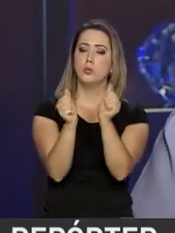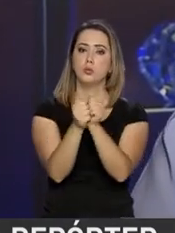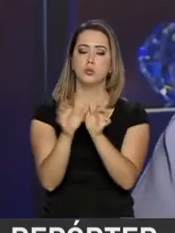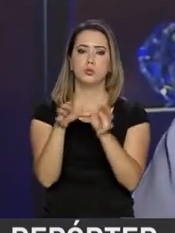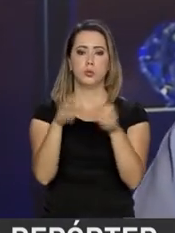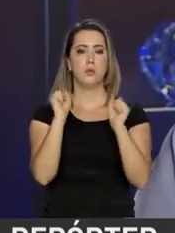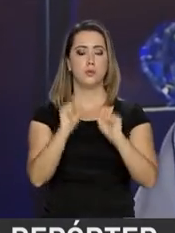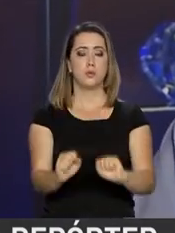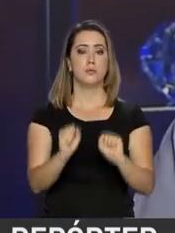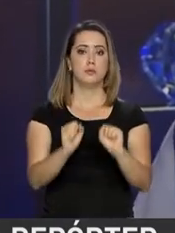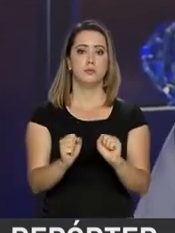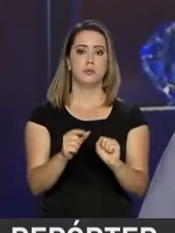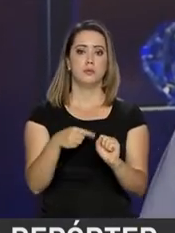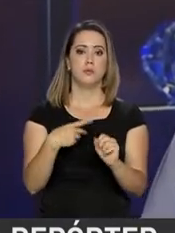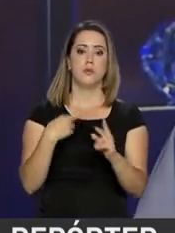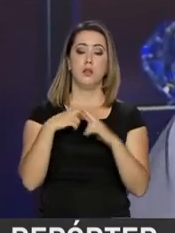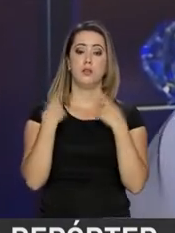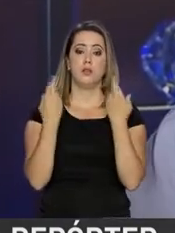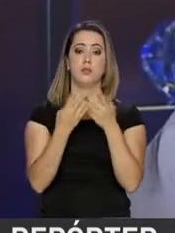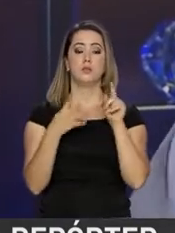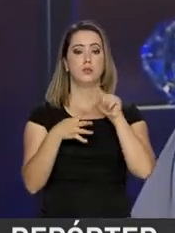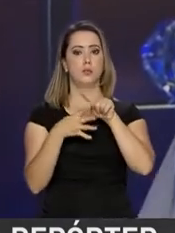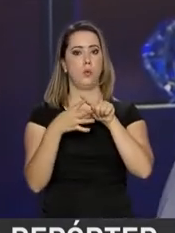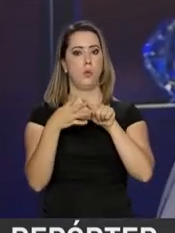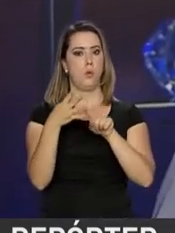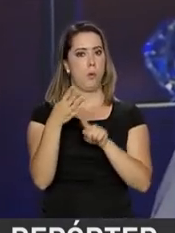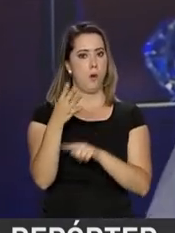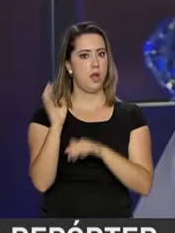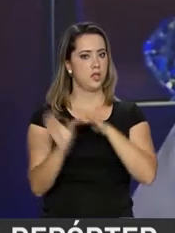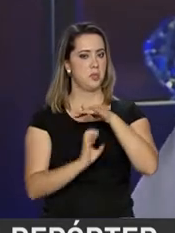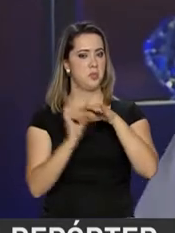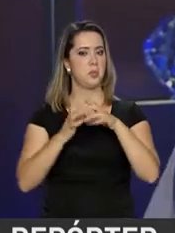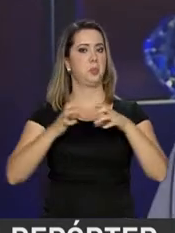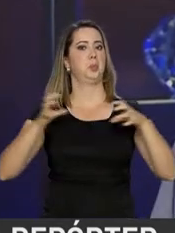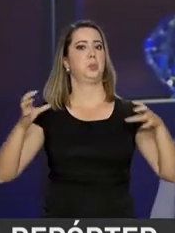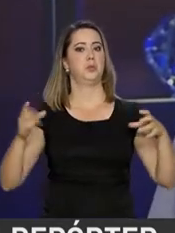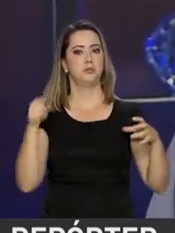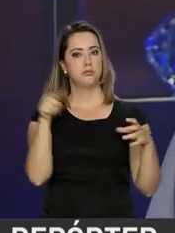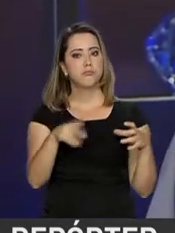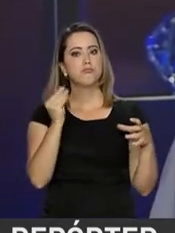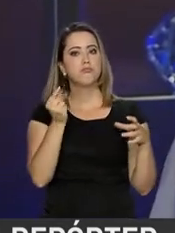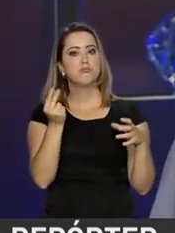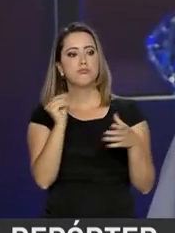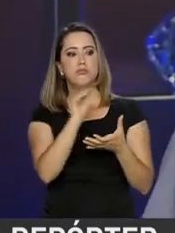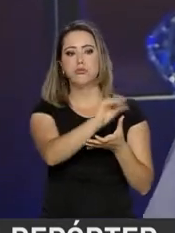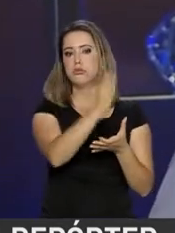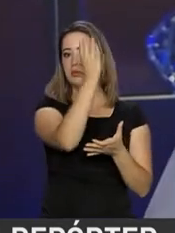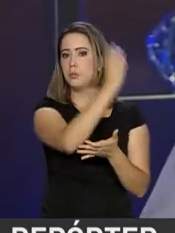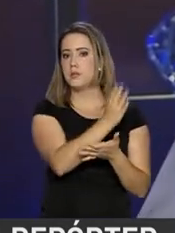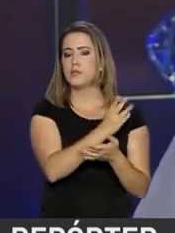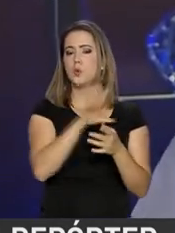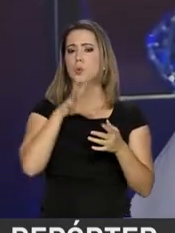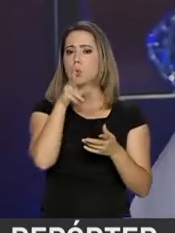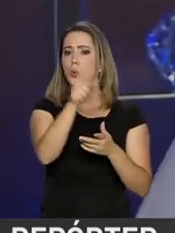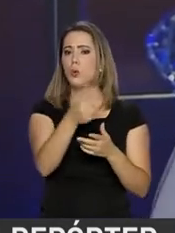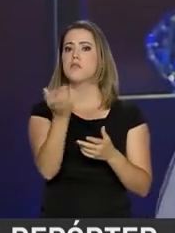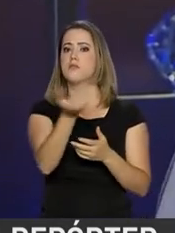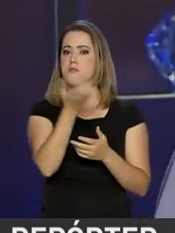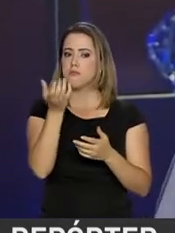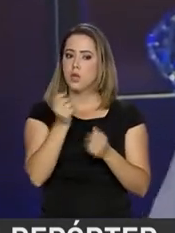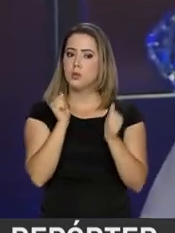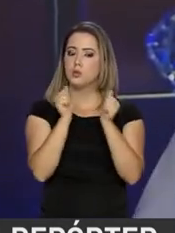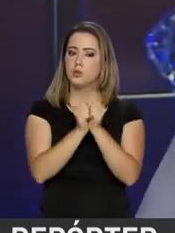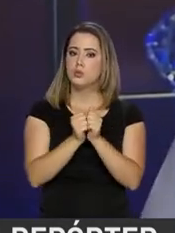tive a possibilidade de me reunir com quatro grandes empresas que são investidoras no brasil e todas elas quiseram